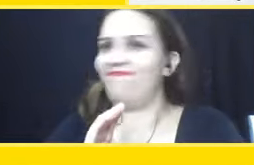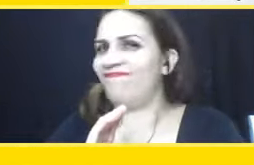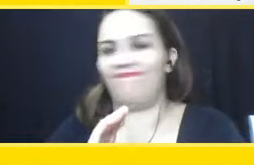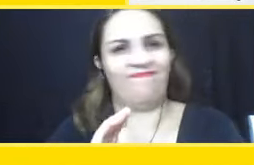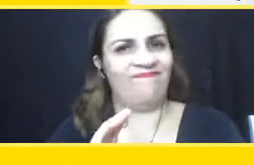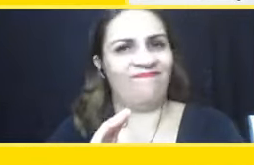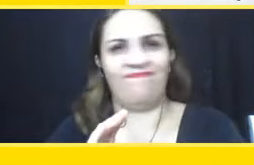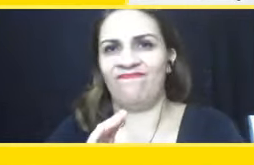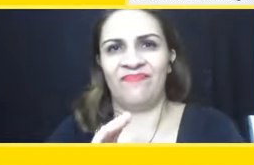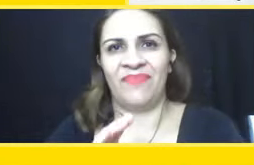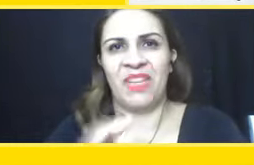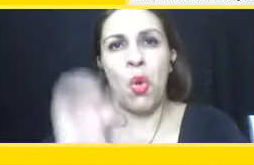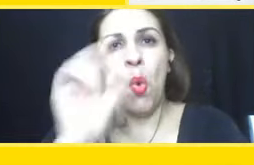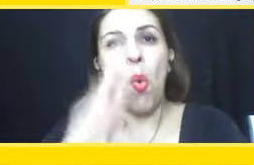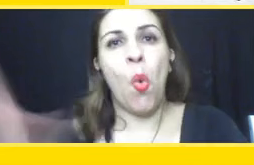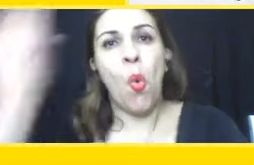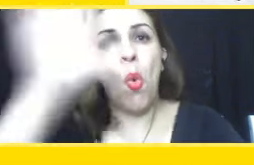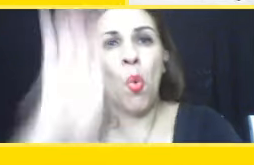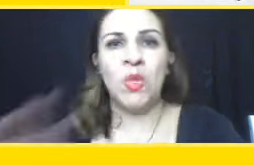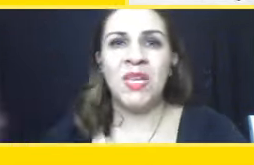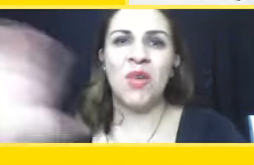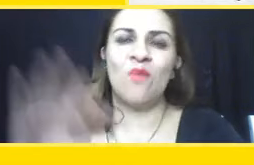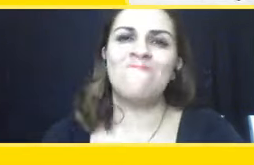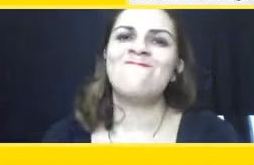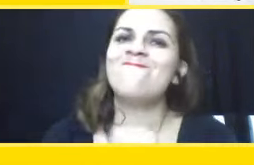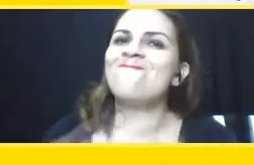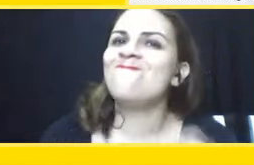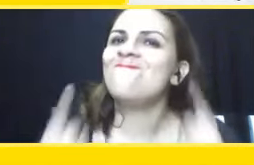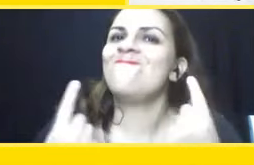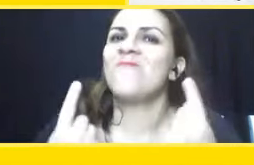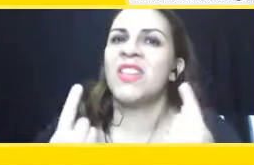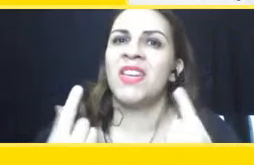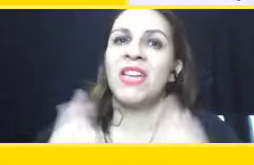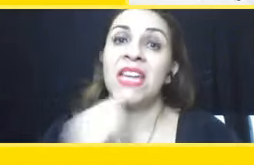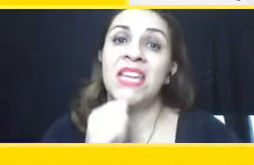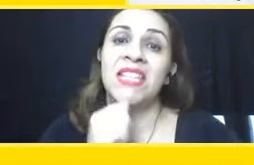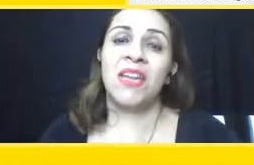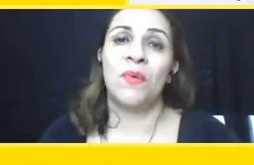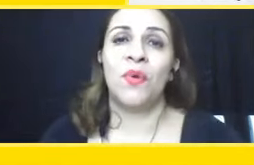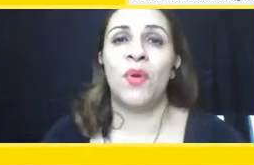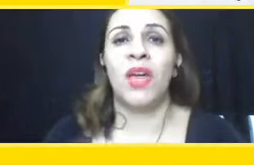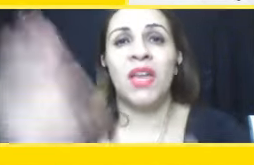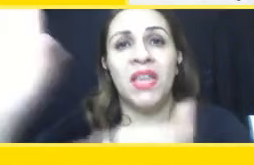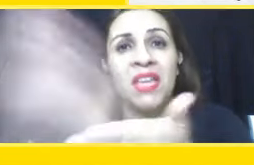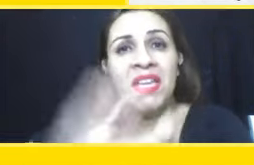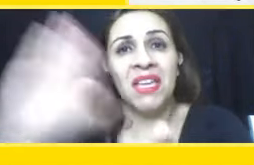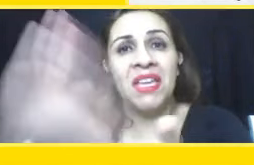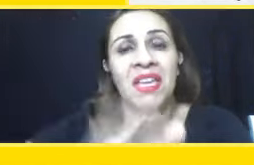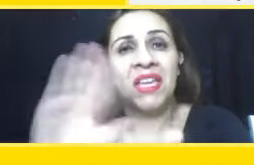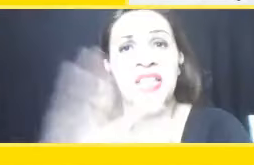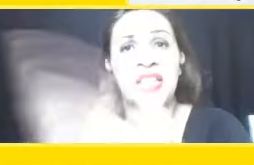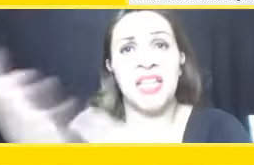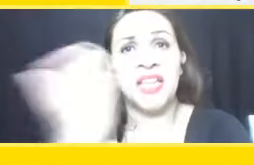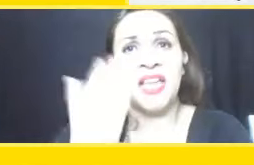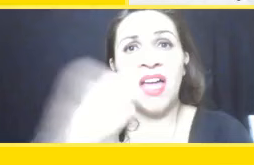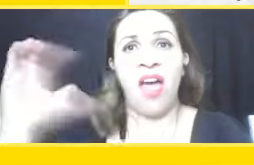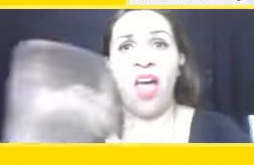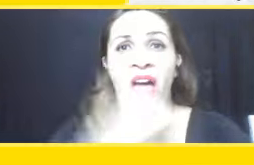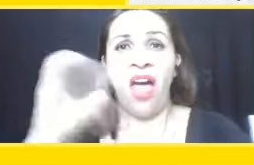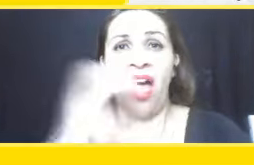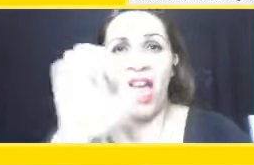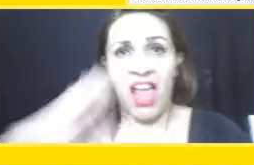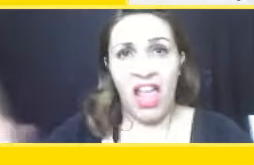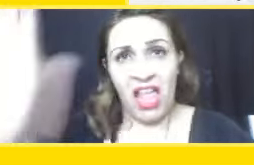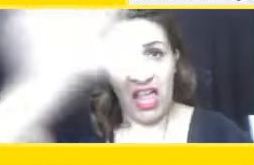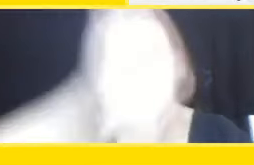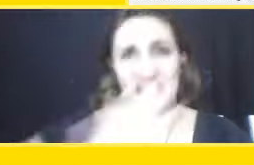receber recursos da União. Nós deixaríamos de receber, por exemplo, recursos da ajuda, do auxílio emergencial dos estados e